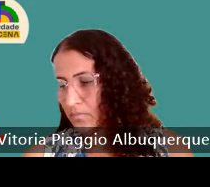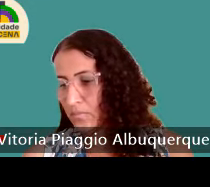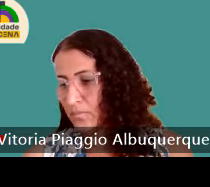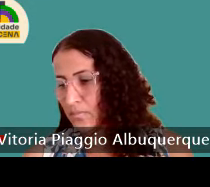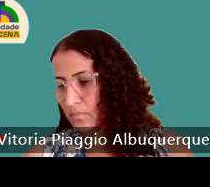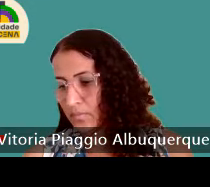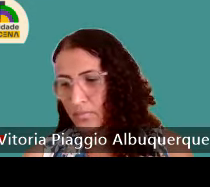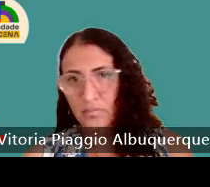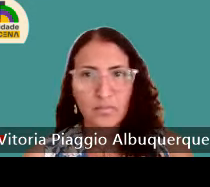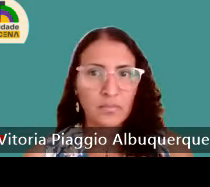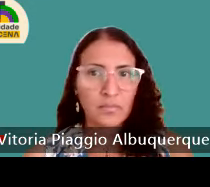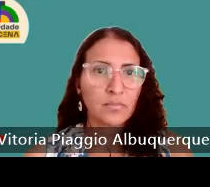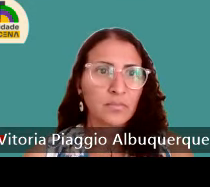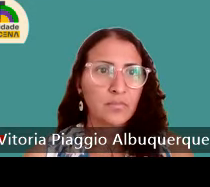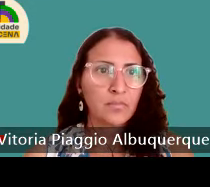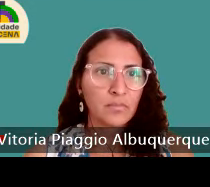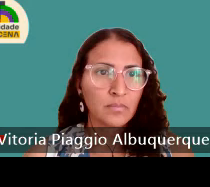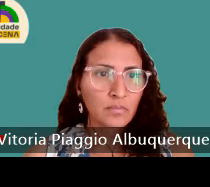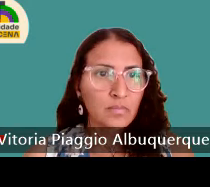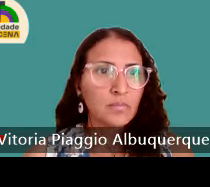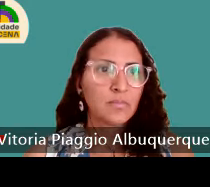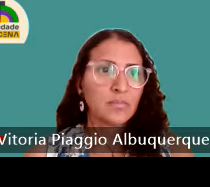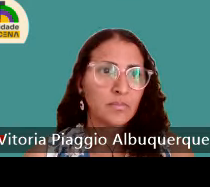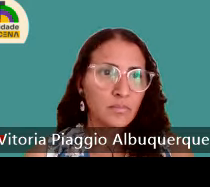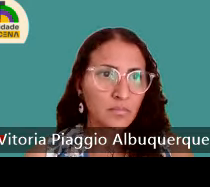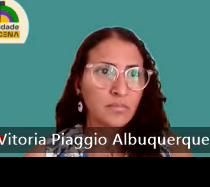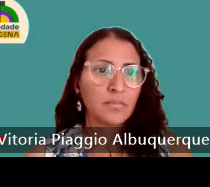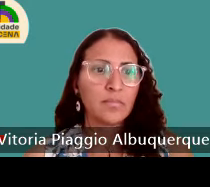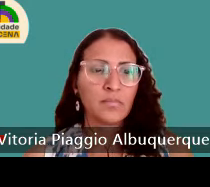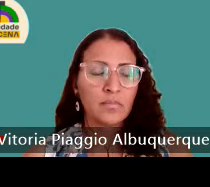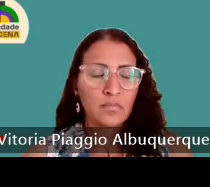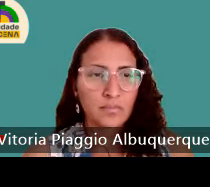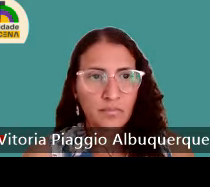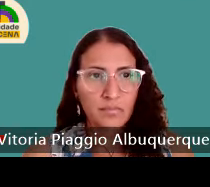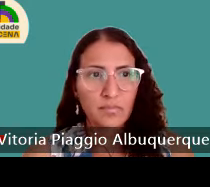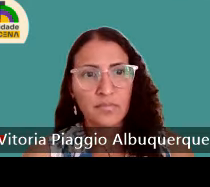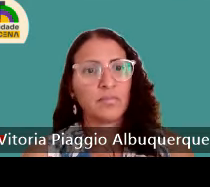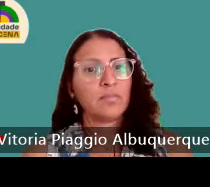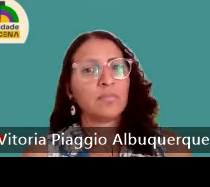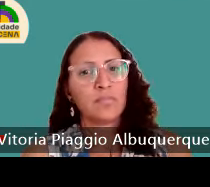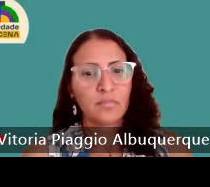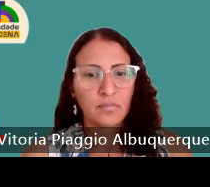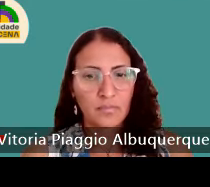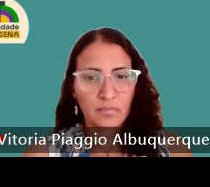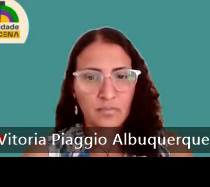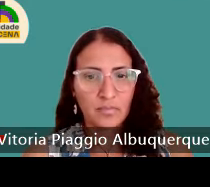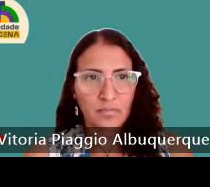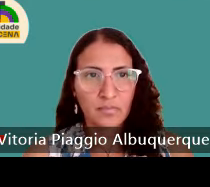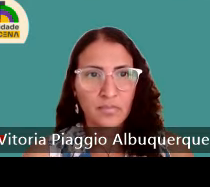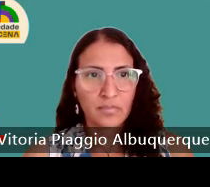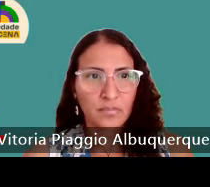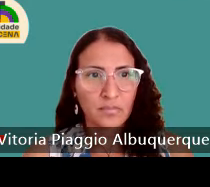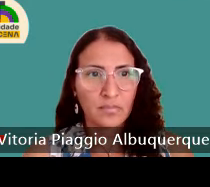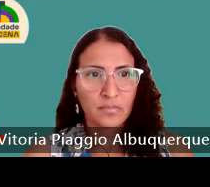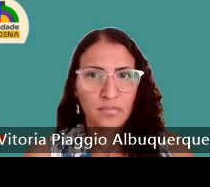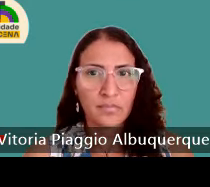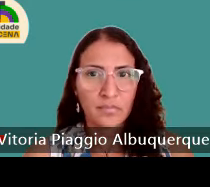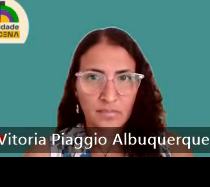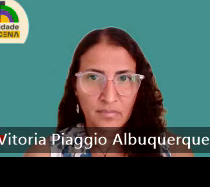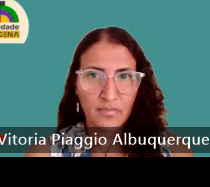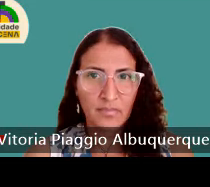que muitas vezes retardam a implementação de mudanças que nós desejamos né E isso daí é um é é algo que de fato é um